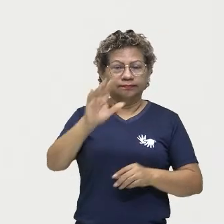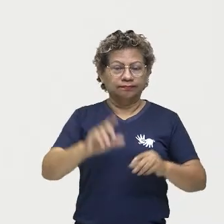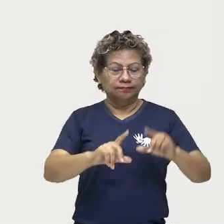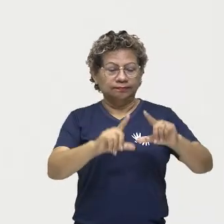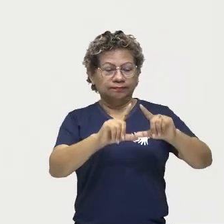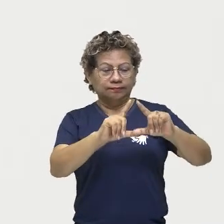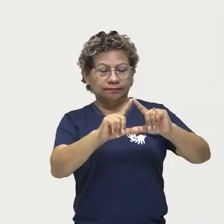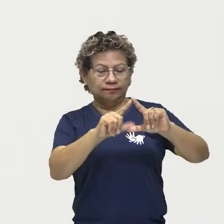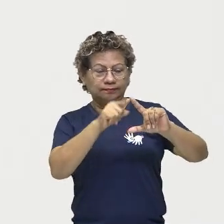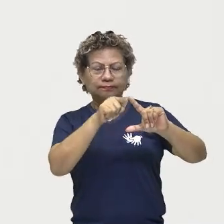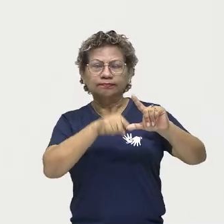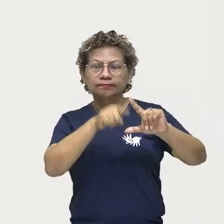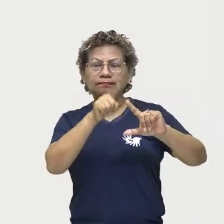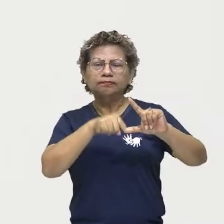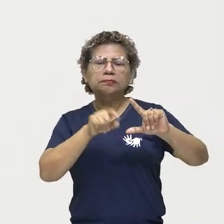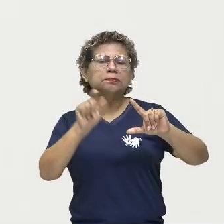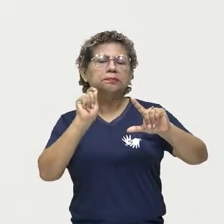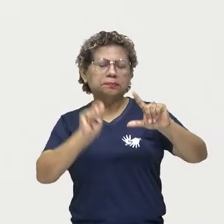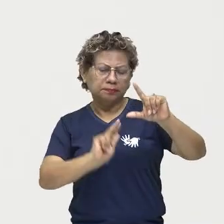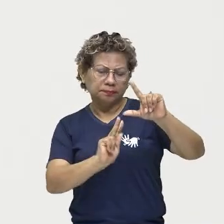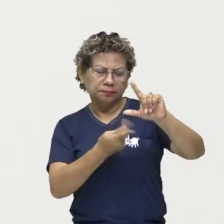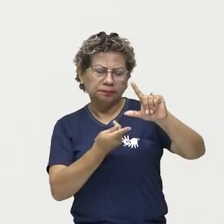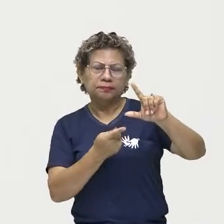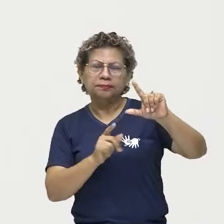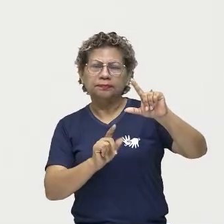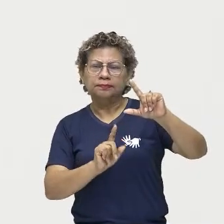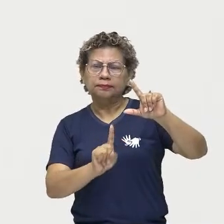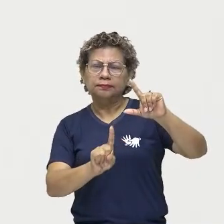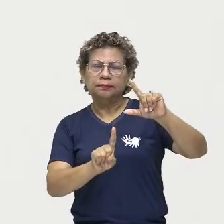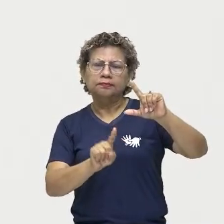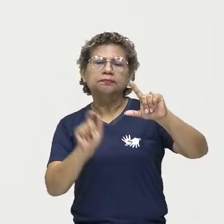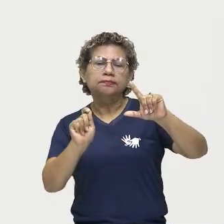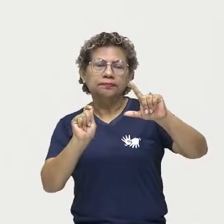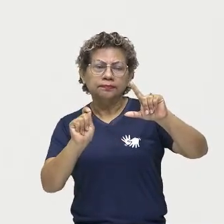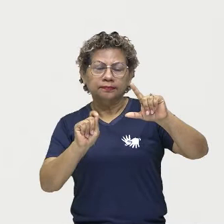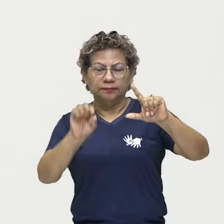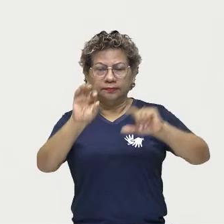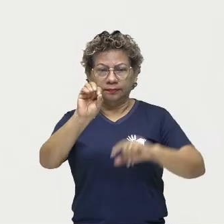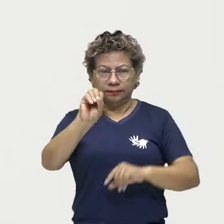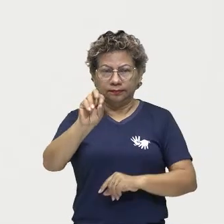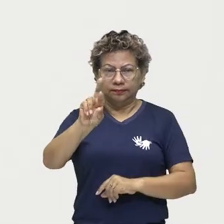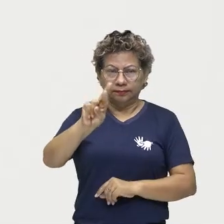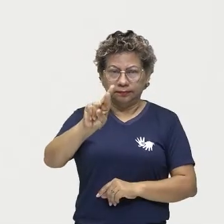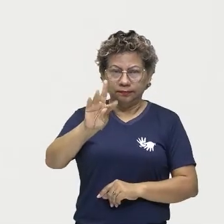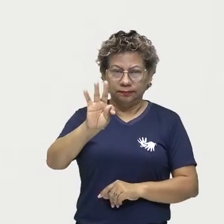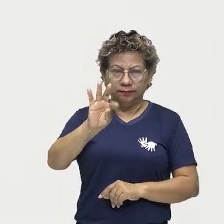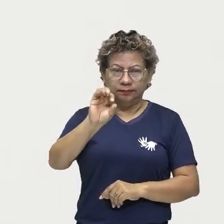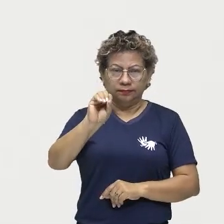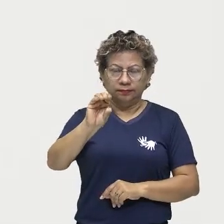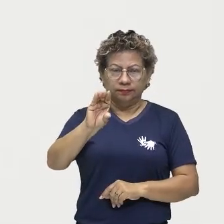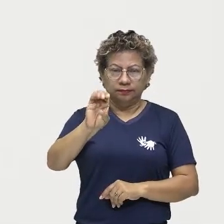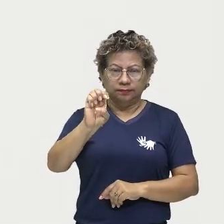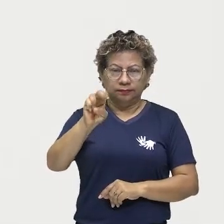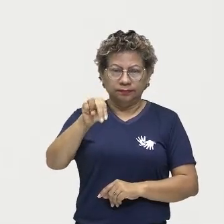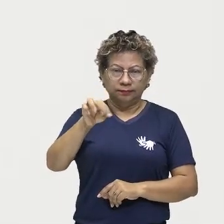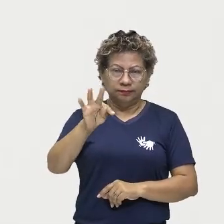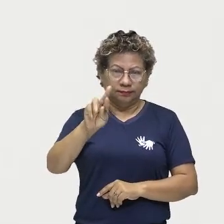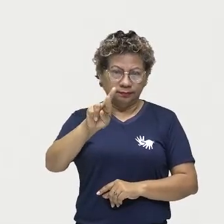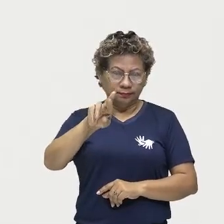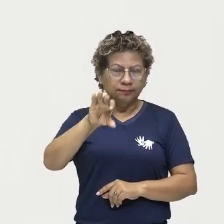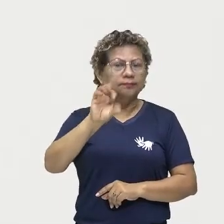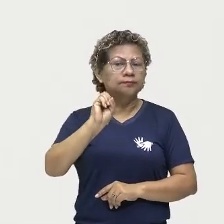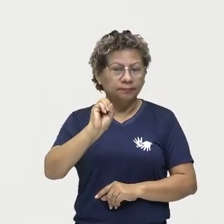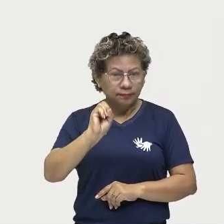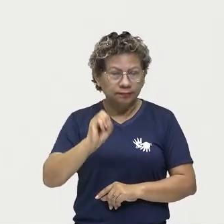que é um ortocentro, primeiro vamos ver a definição de altura. Então, para determinarmos